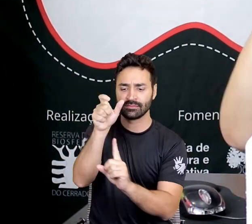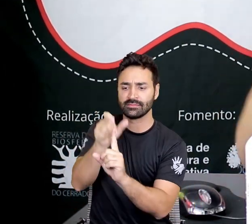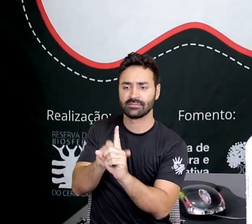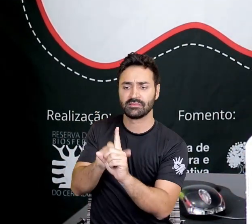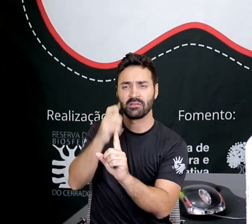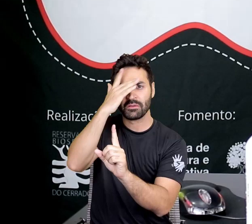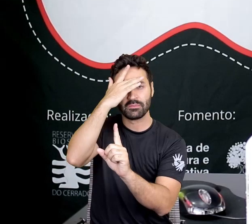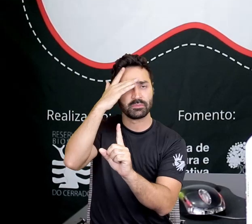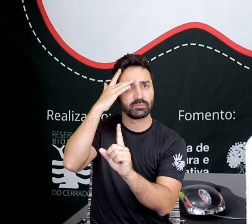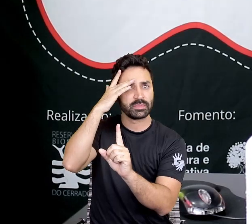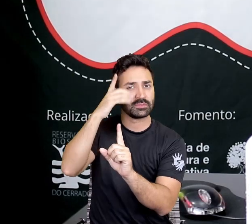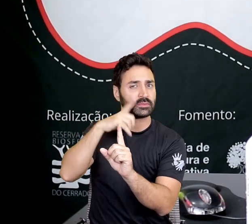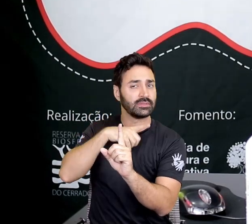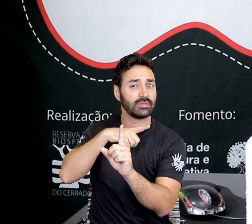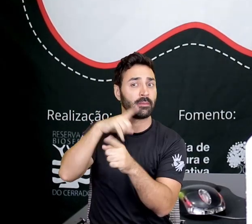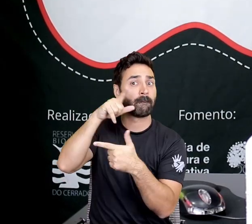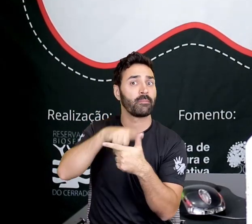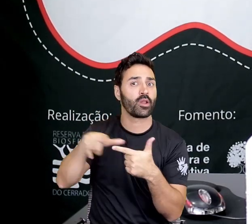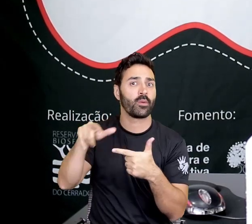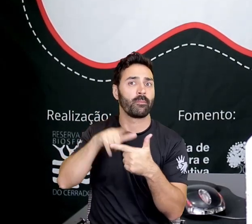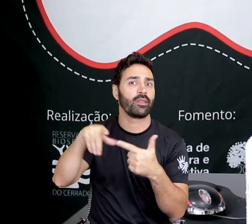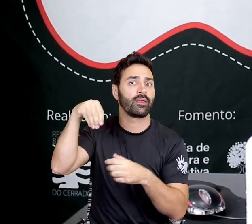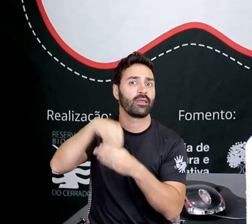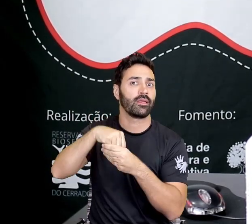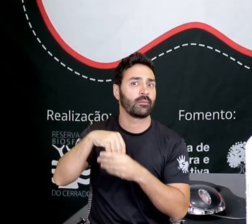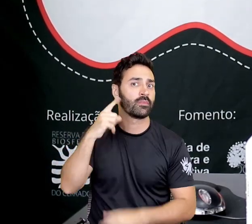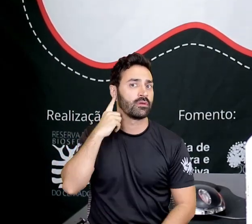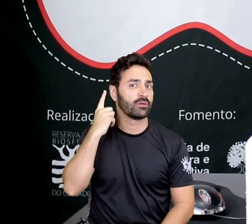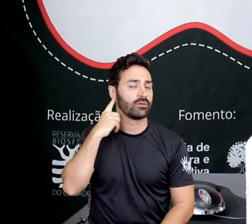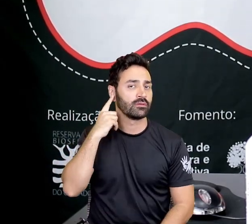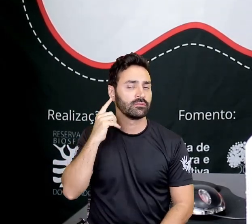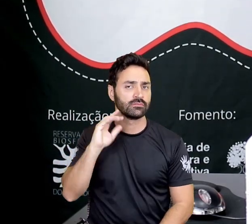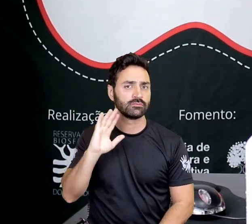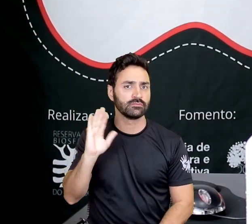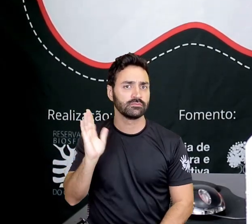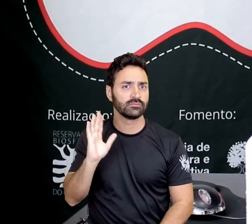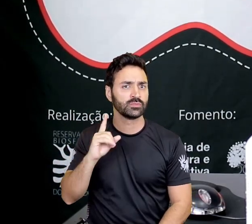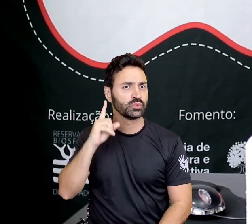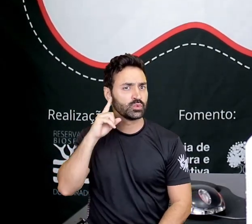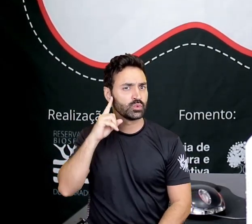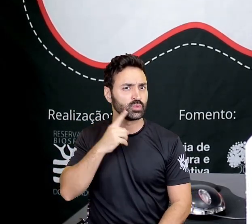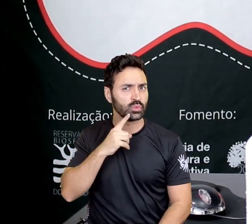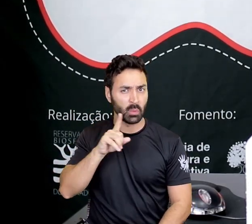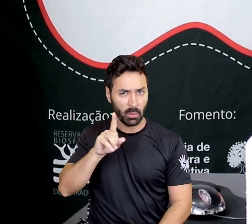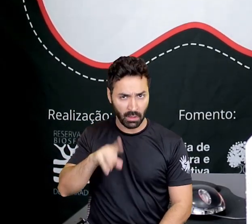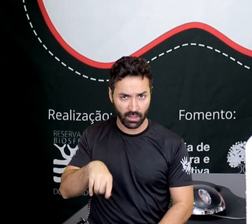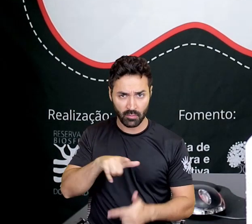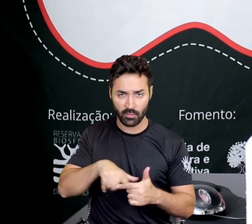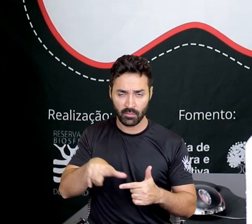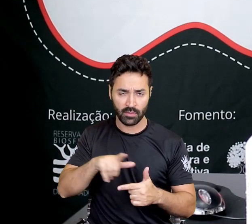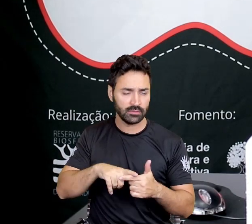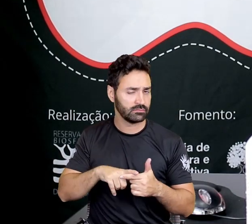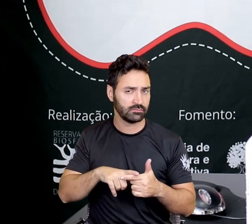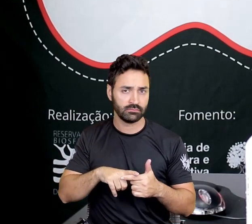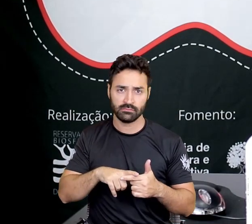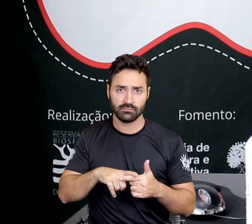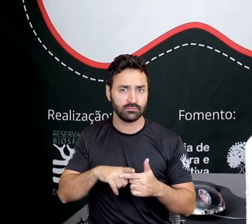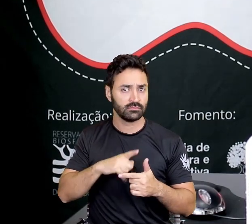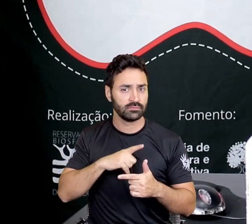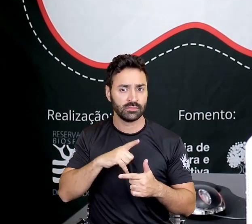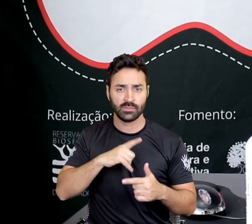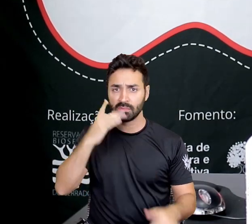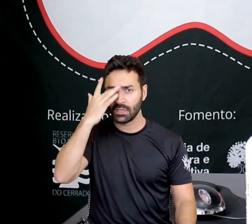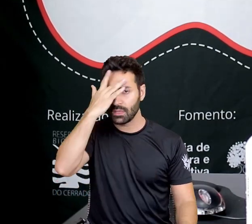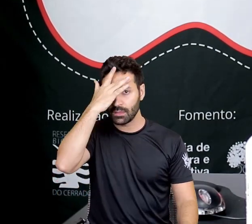pessoa que tem um problema. Mas a surdez não necessariamente seja um problema. Existem pessoas aí que têm